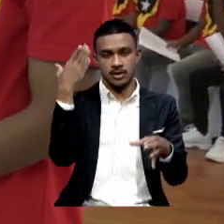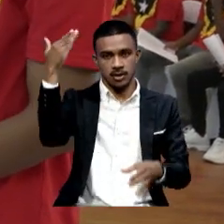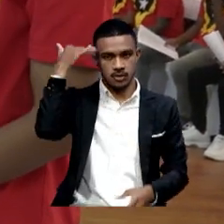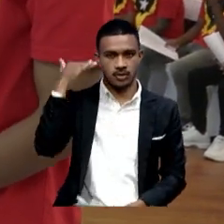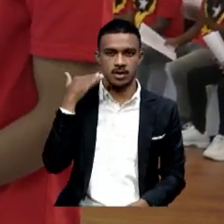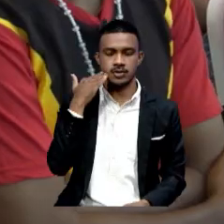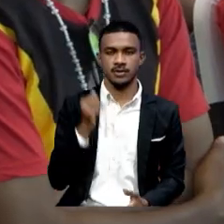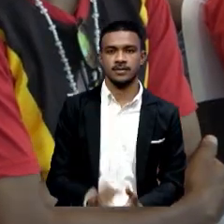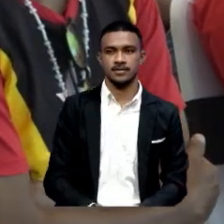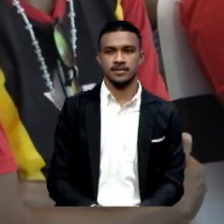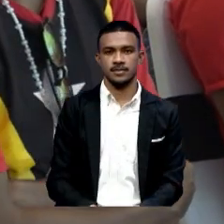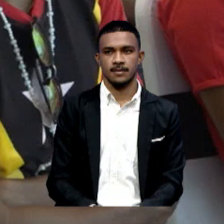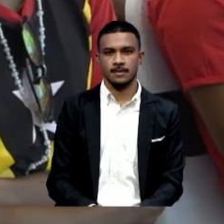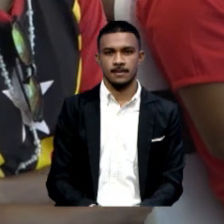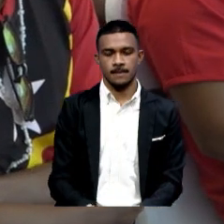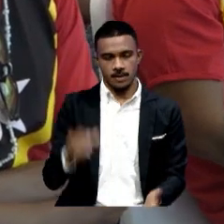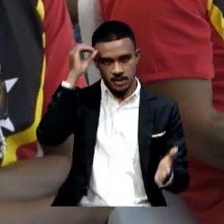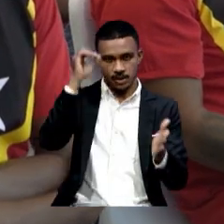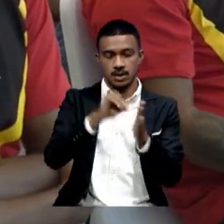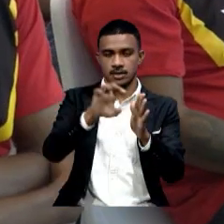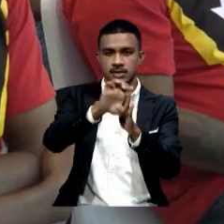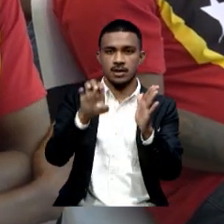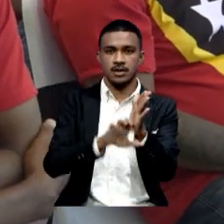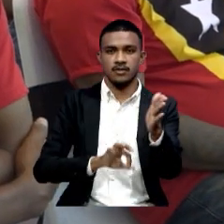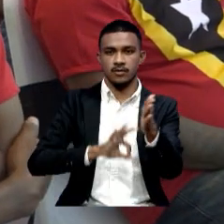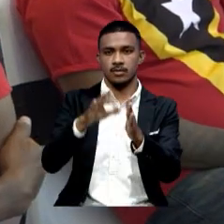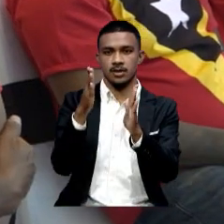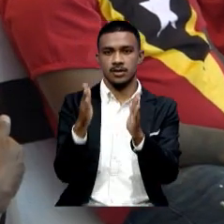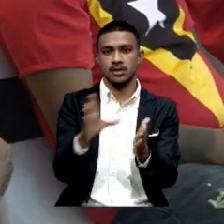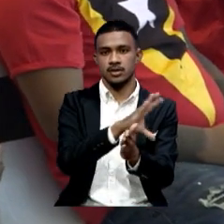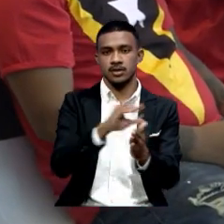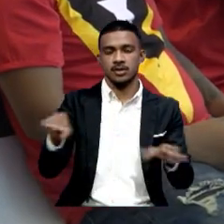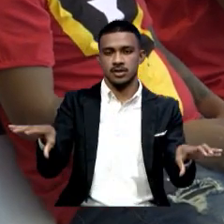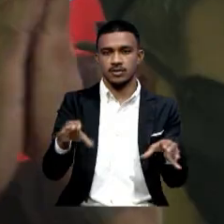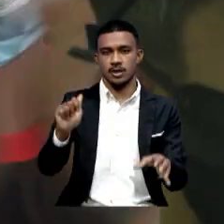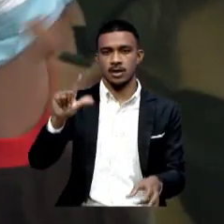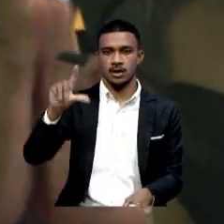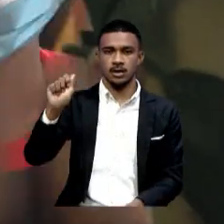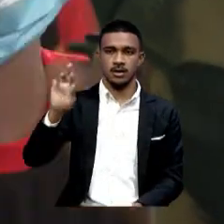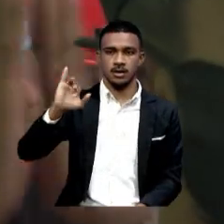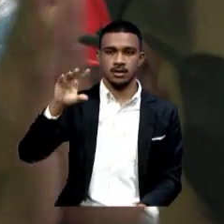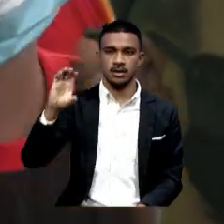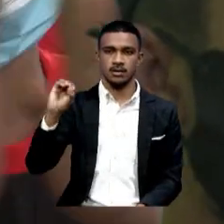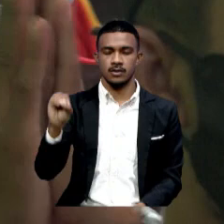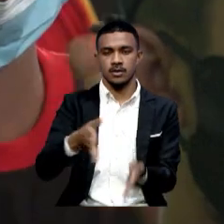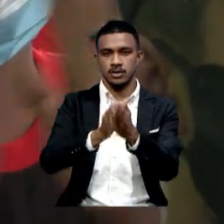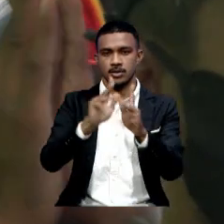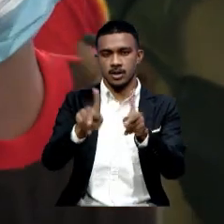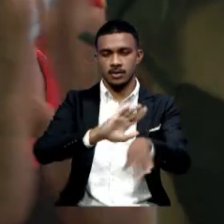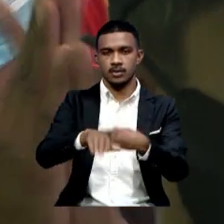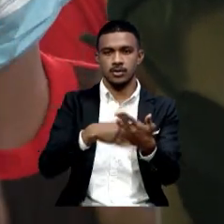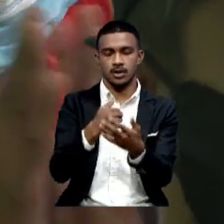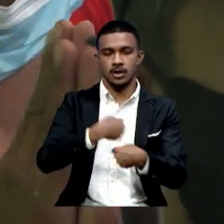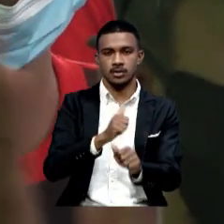Sul. Secretário de Estado de Formação Profissional no Emprego, Alarico do Rosário, husba trabalhador Sira, atu cumpri lei